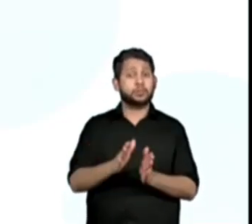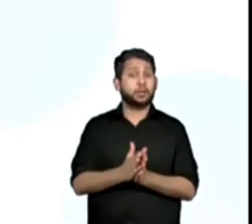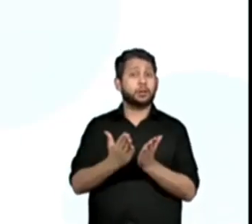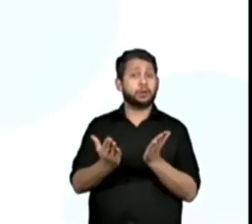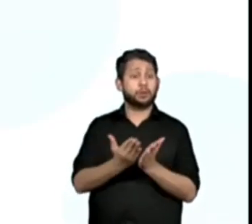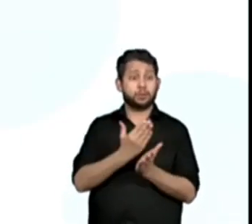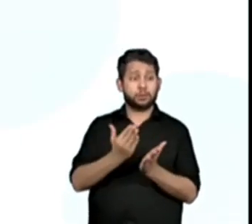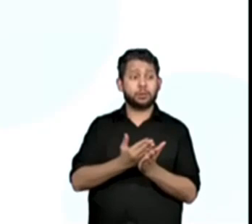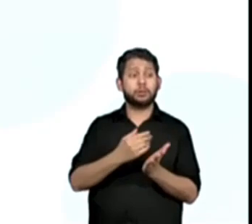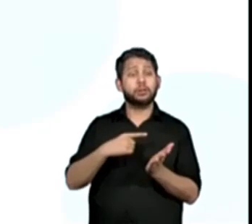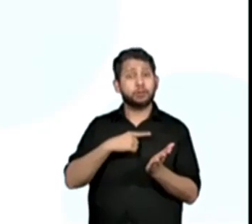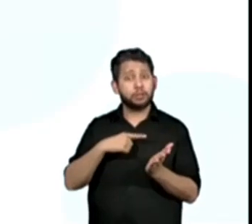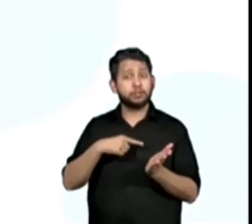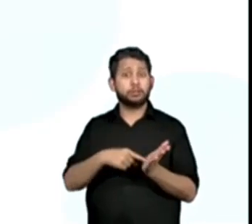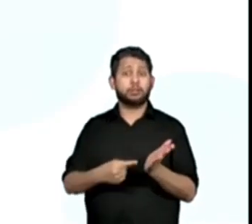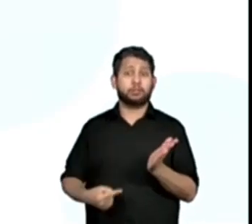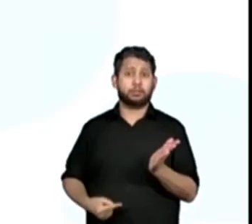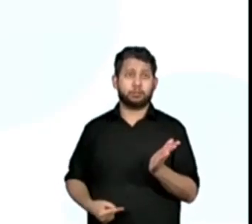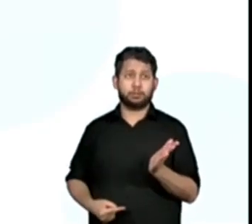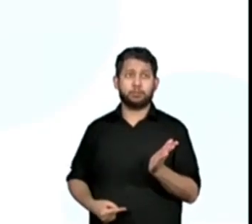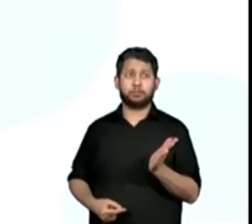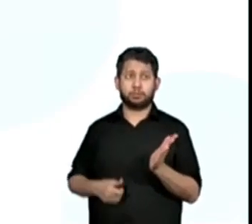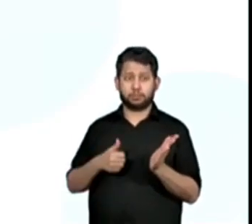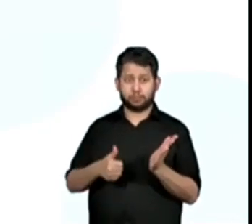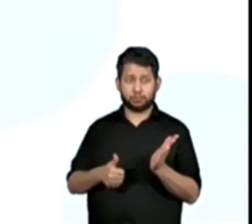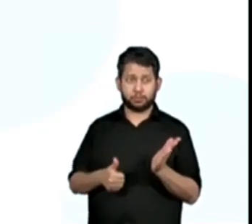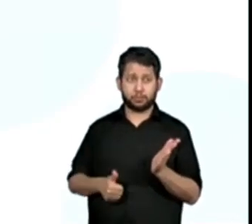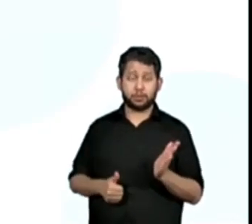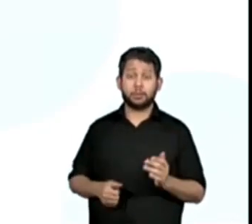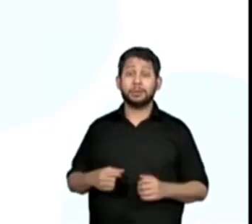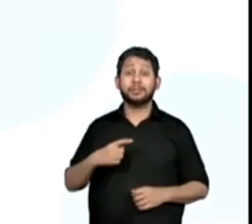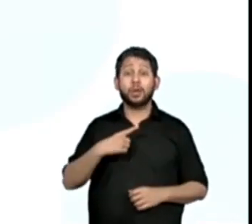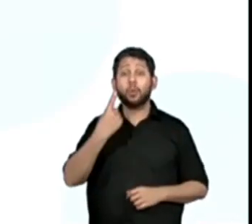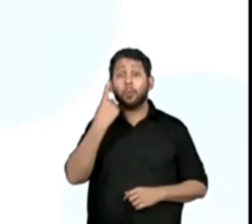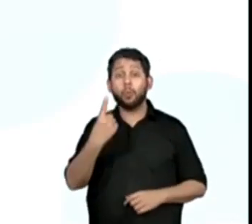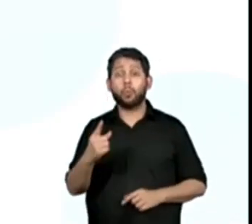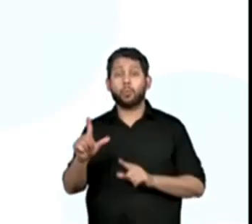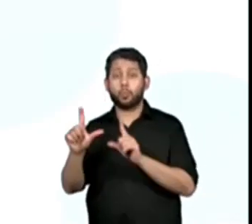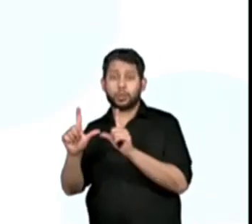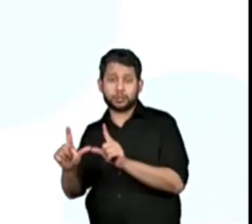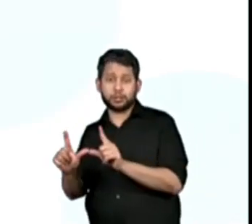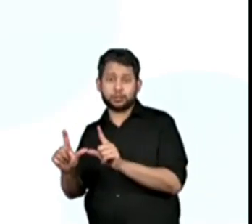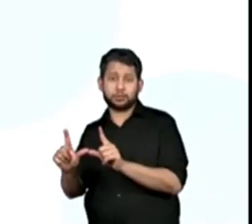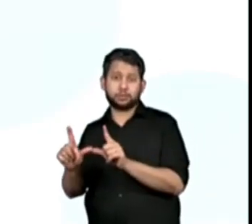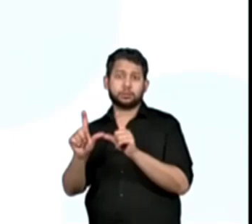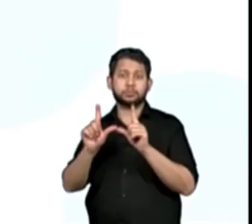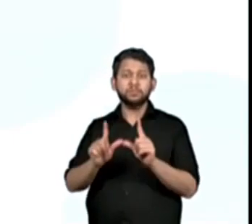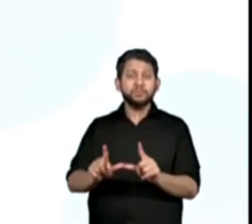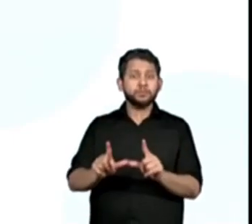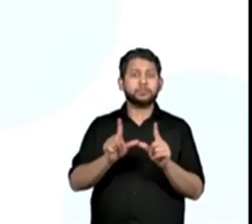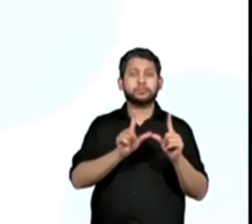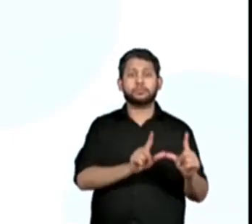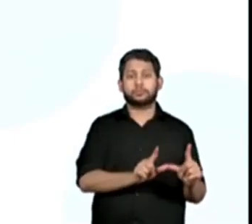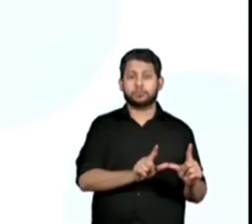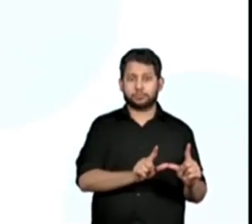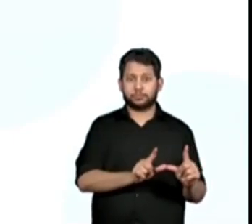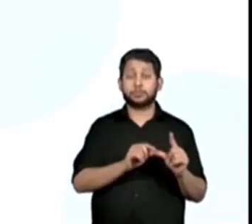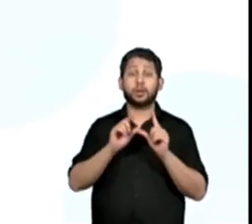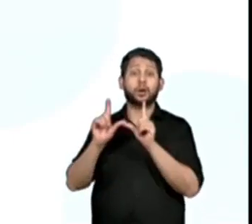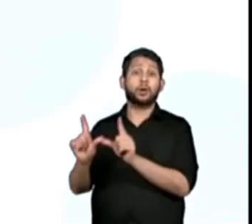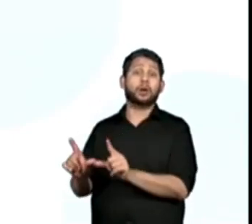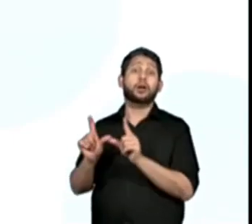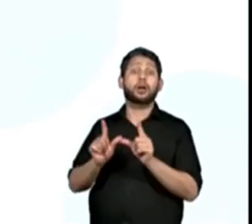plural, né? Mas, ó, cada um dos quadrinhos da tirinha. A gente está analisando uma tirinha